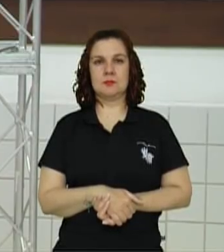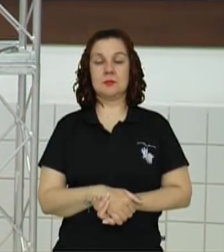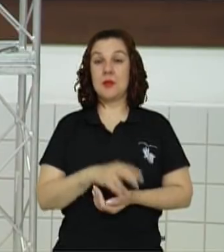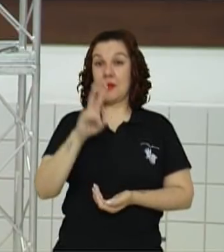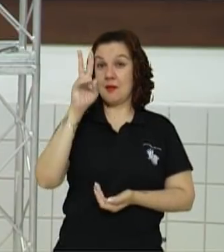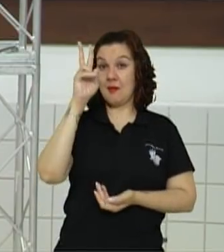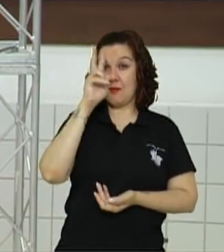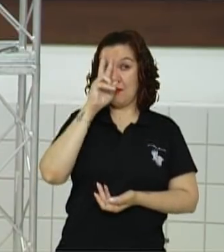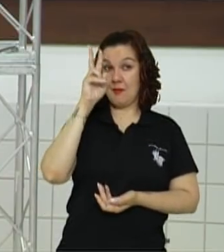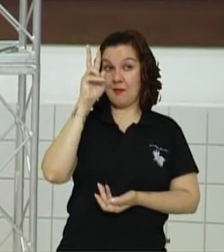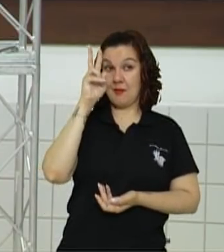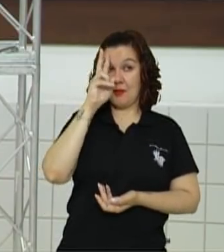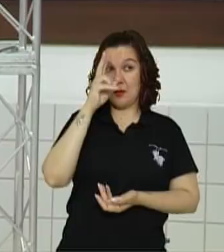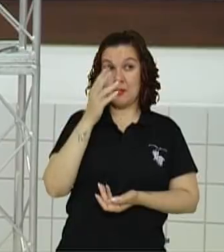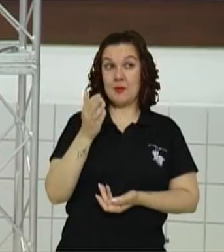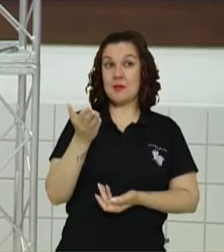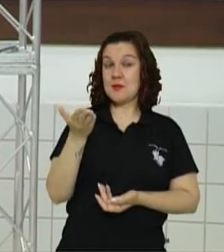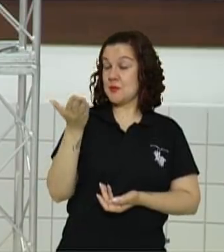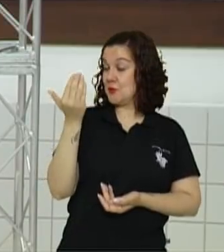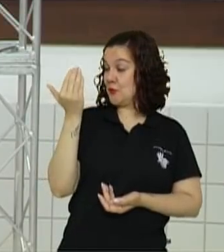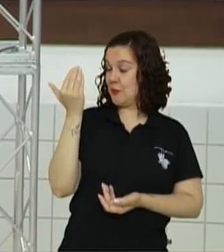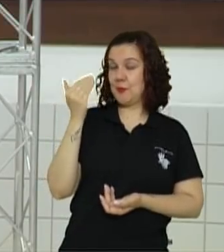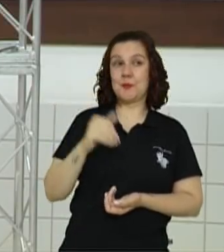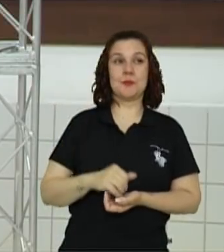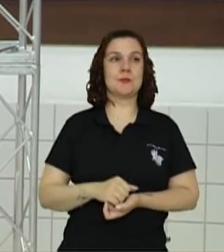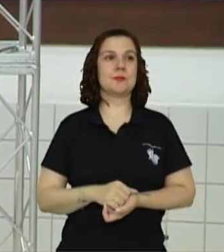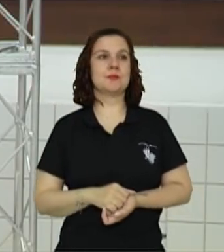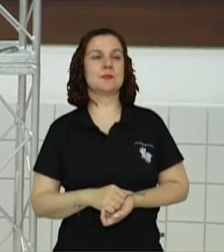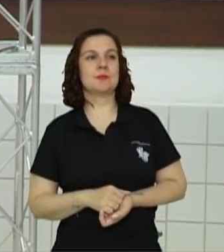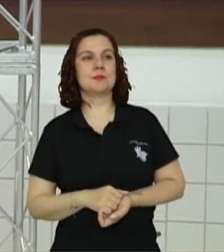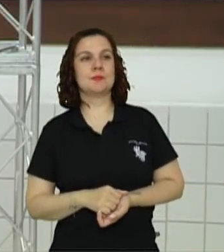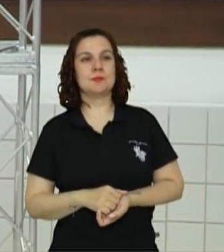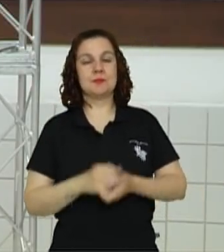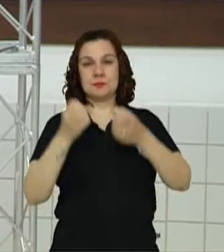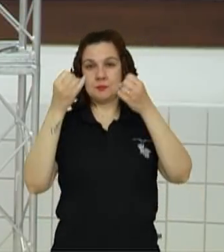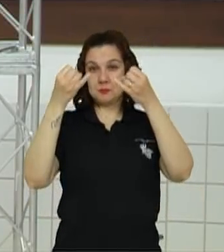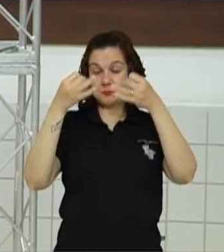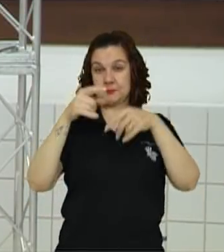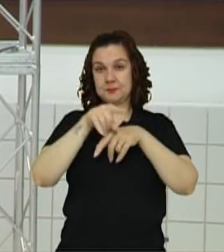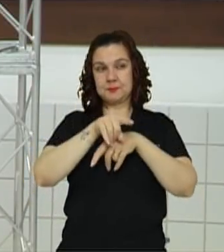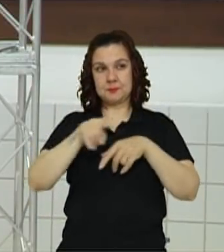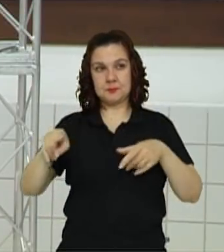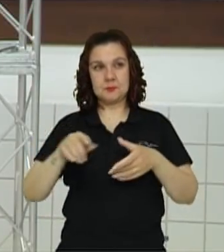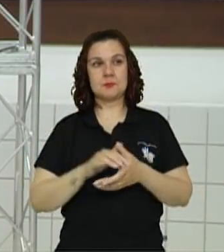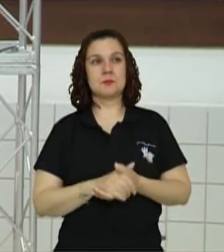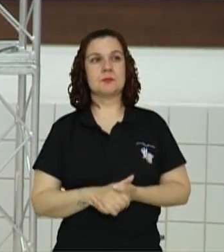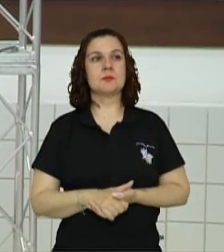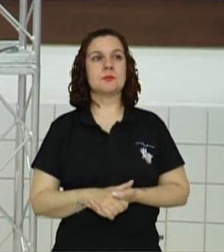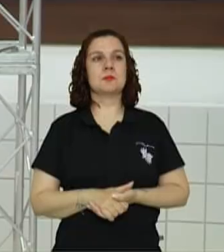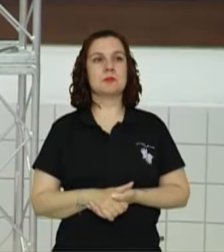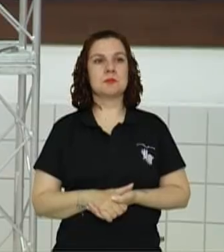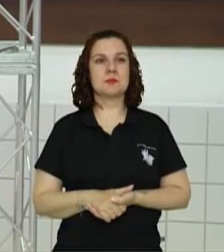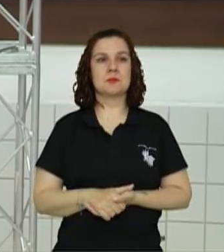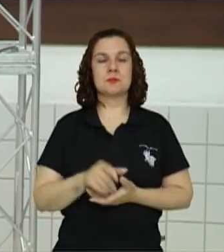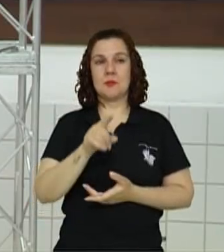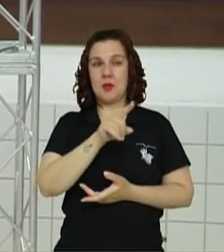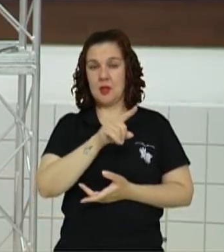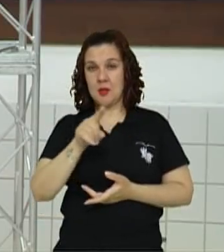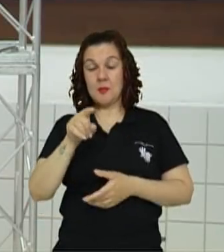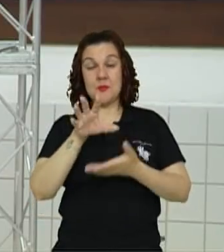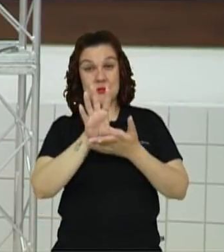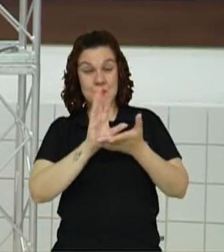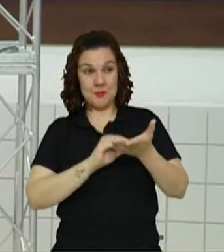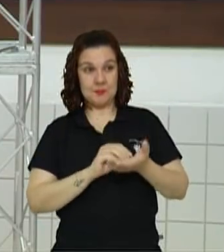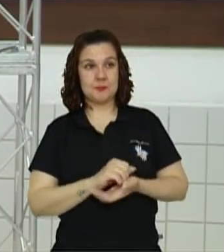lembra daquelas outras propriedades que eu havia mostrado na segunda aula? Até dei um tempinho para vocês